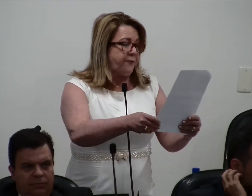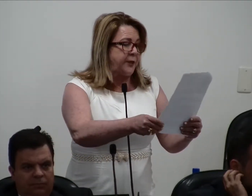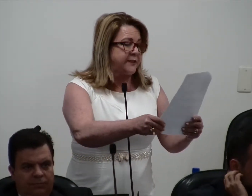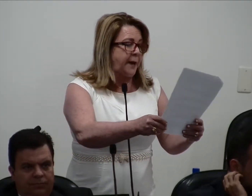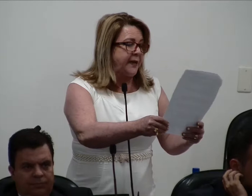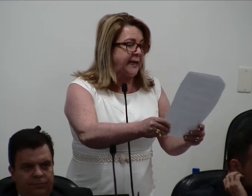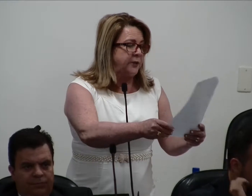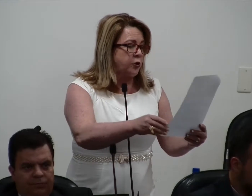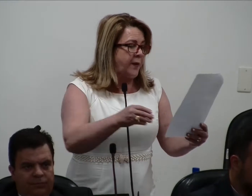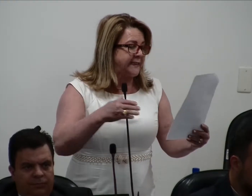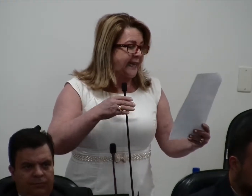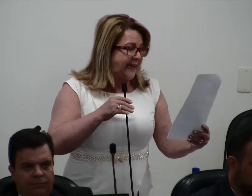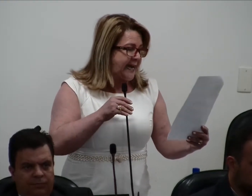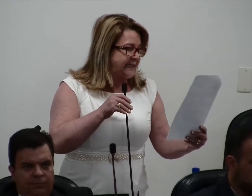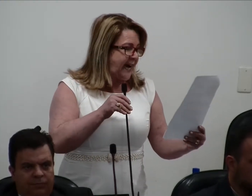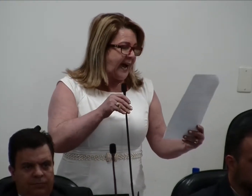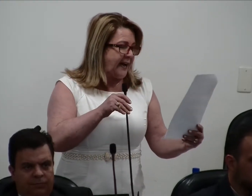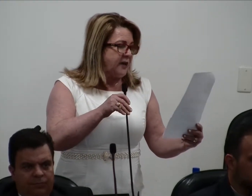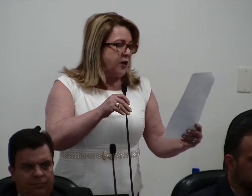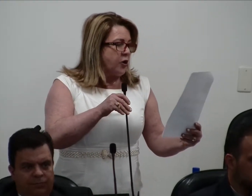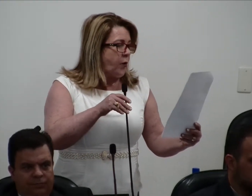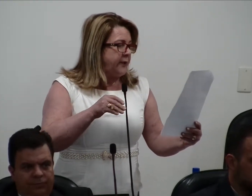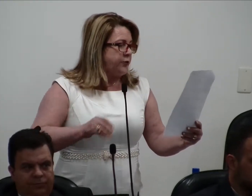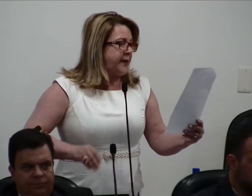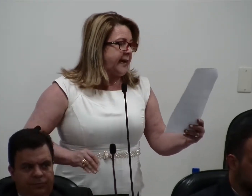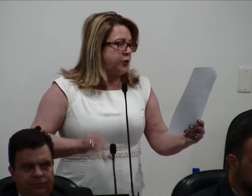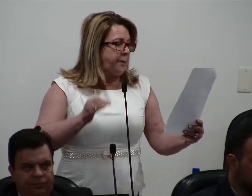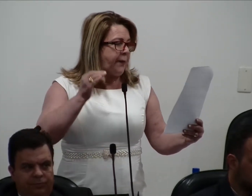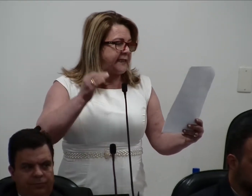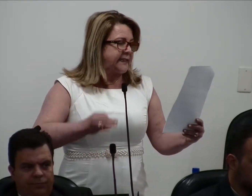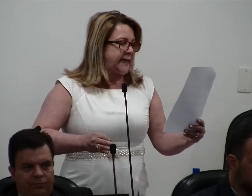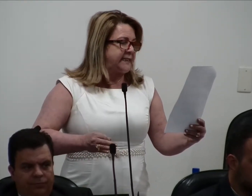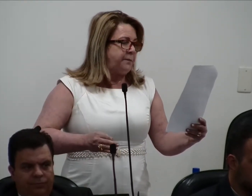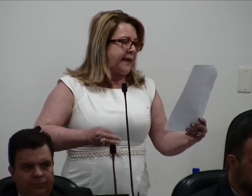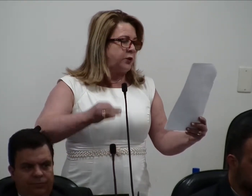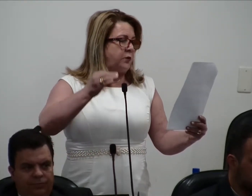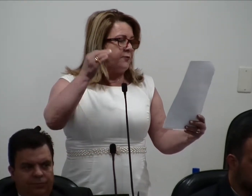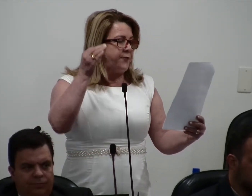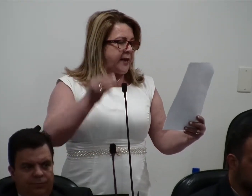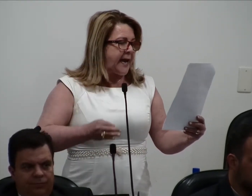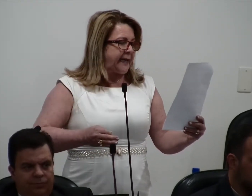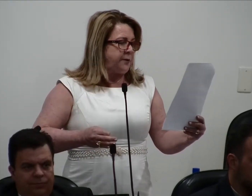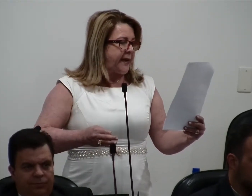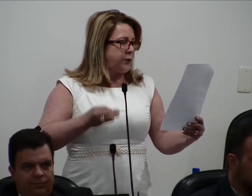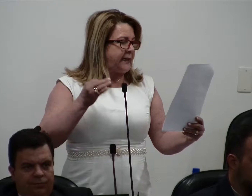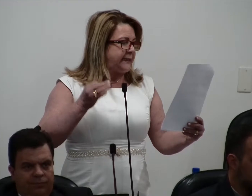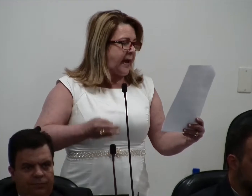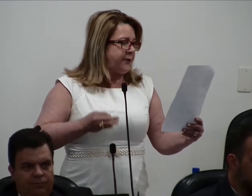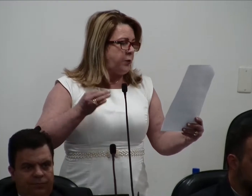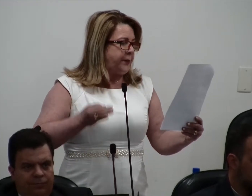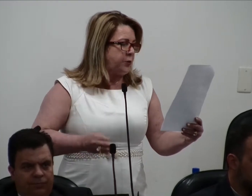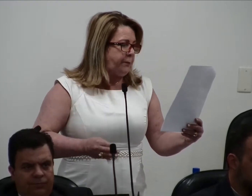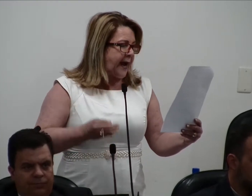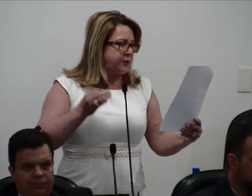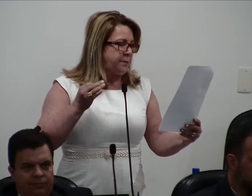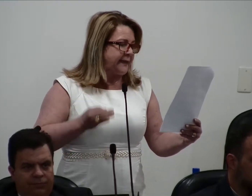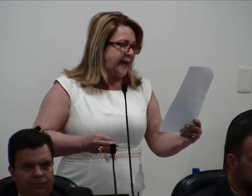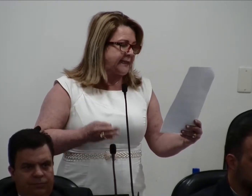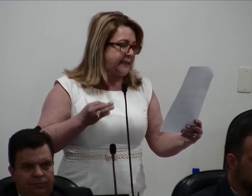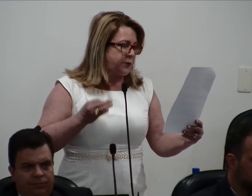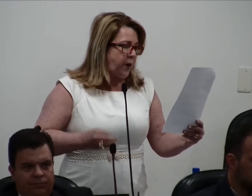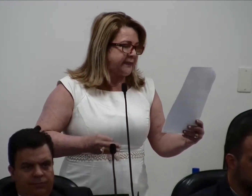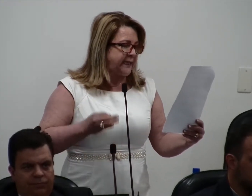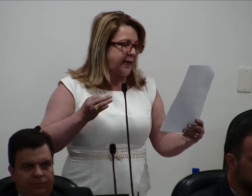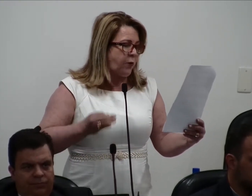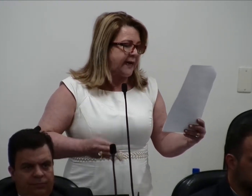senhor prefeito está brincando com esta casa. Quando o vereador pede esclarecimento via requerimento, ele deve cumprir o prazo e mandar